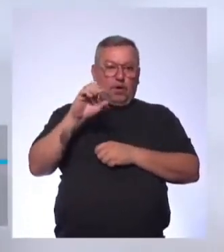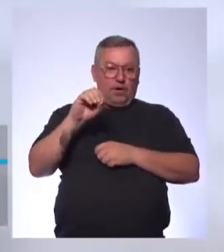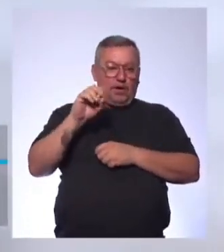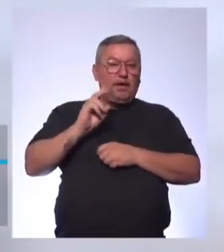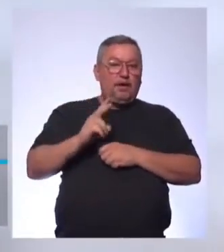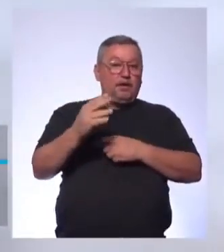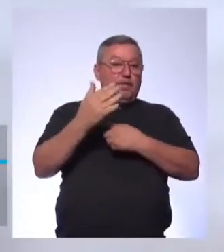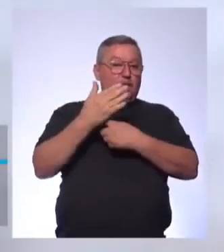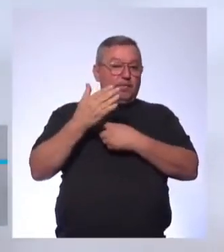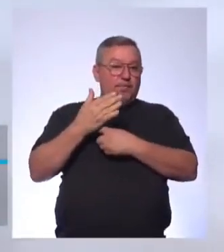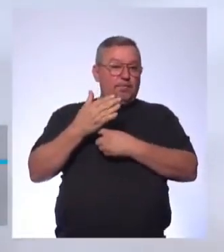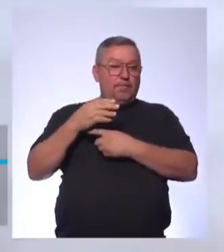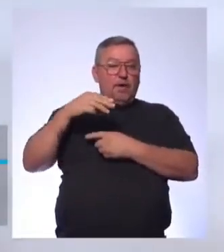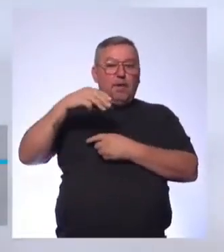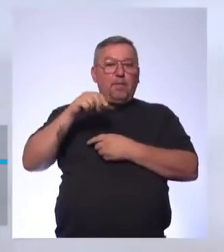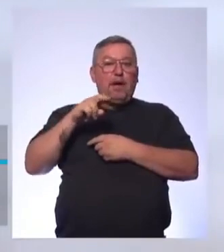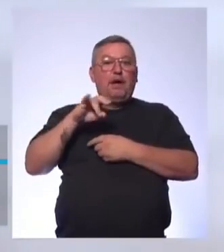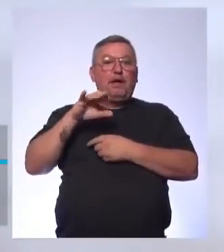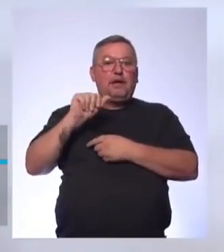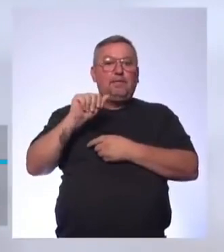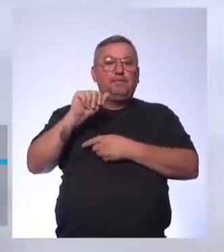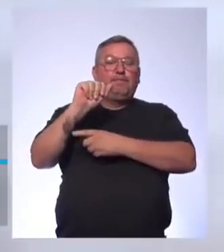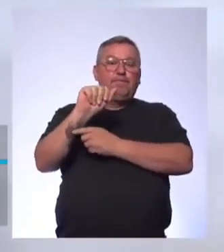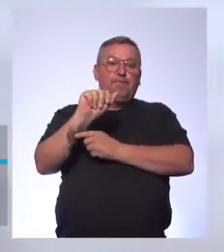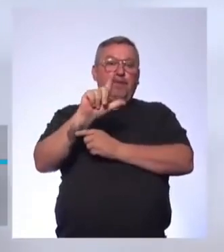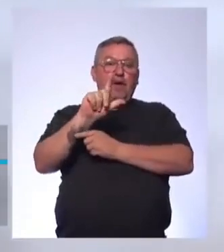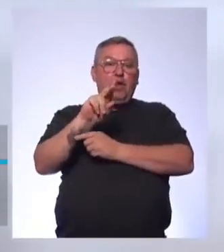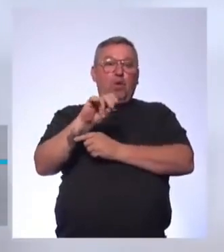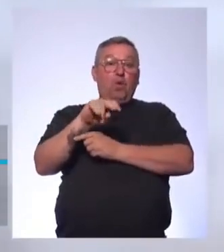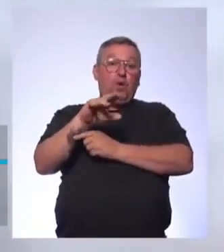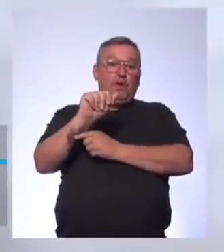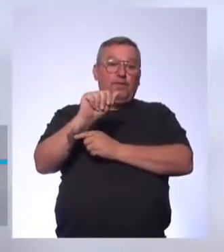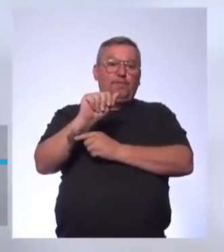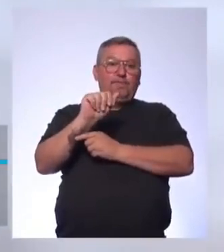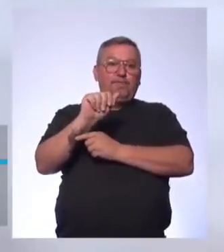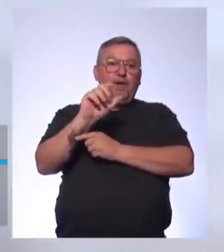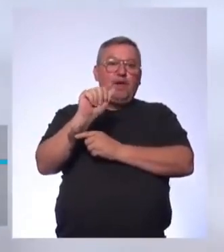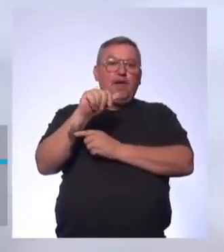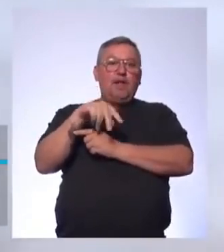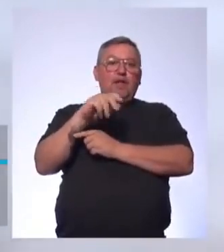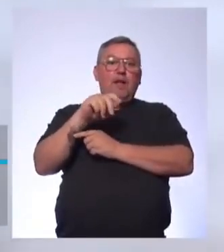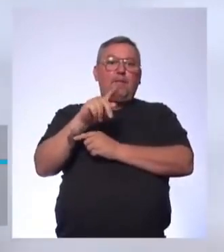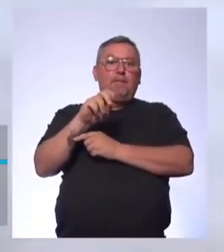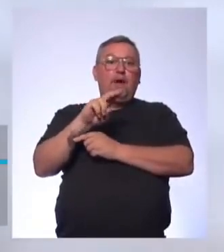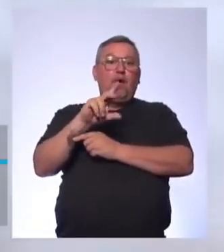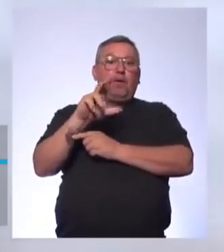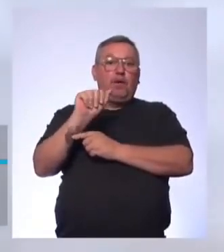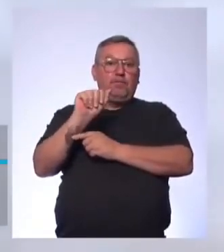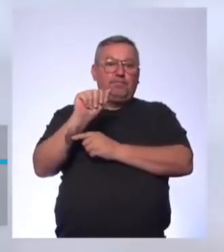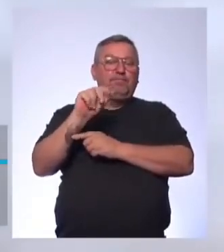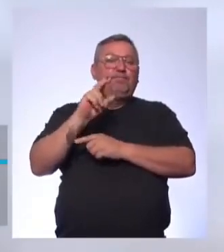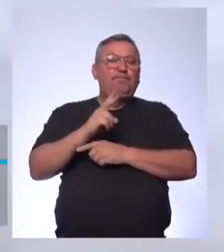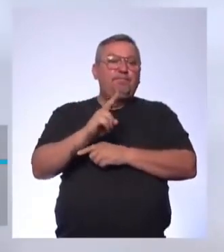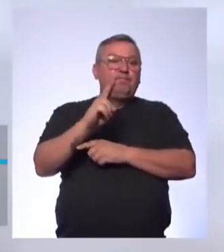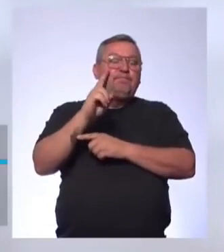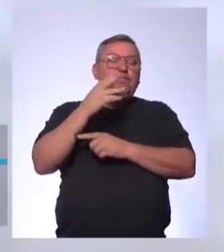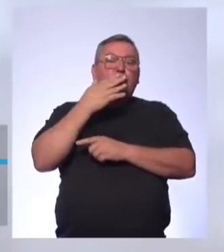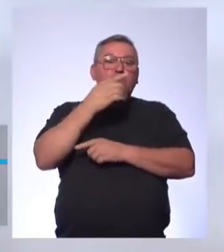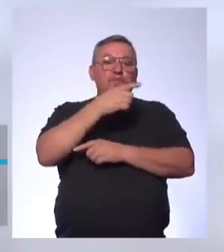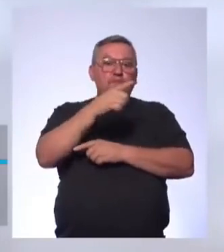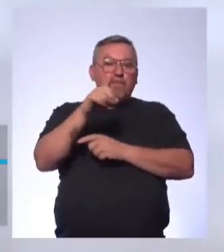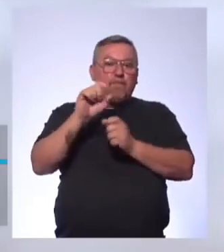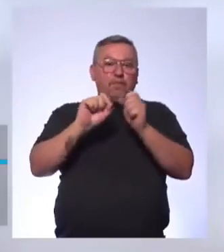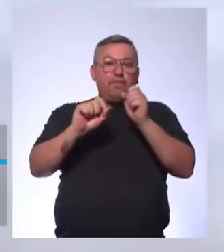nos ajudando, a professora Maria Helena, a professora Luana Fiord e a professora Ana Paula. Elas estão sempre pedindo para vocês